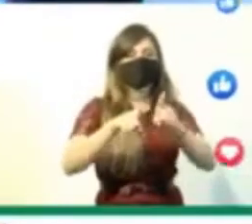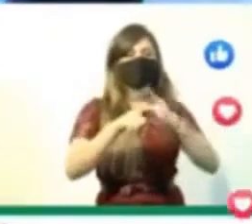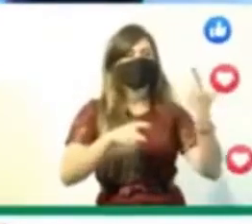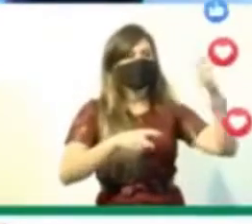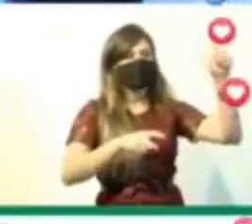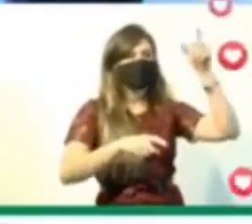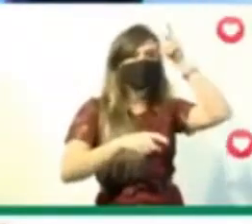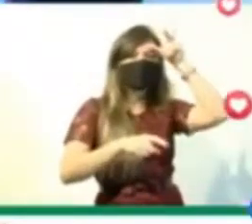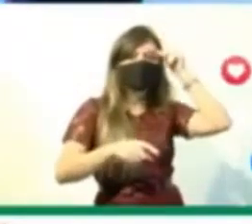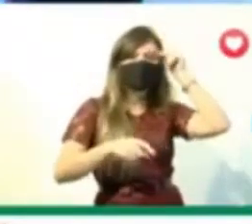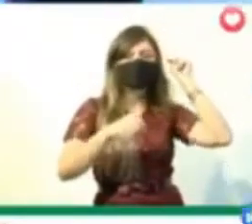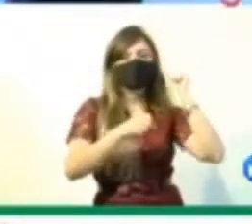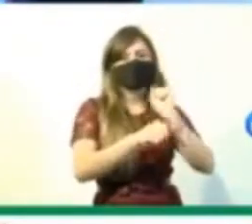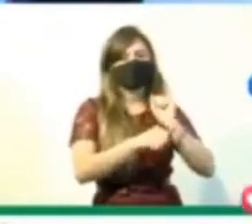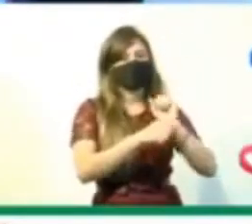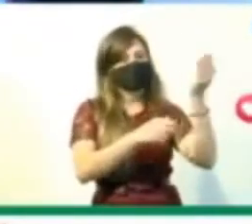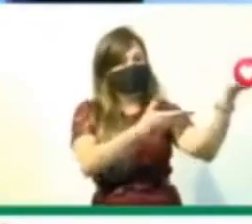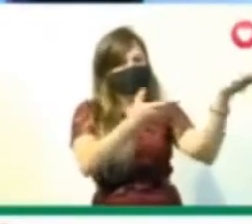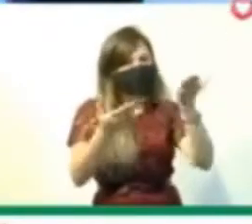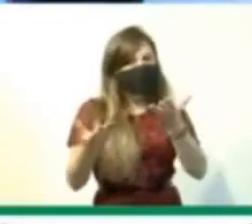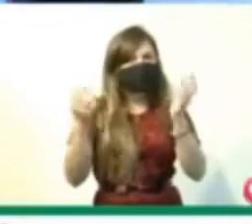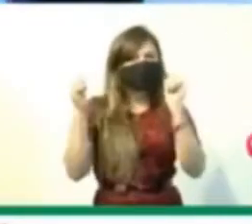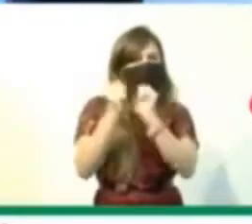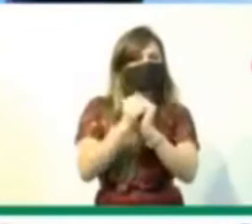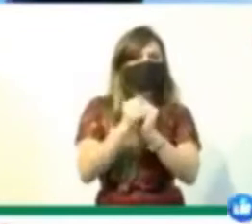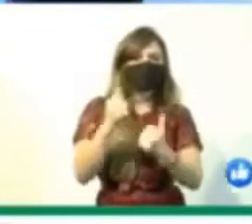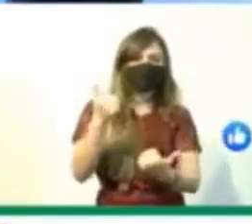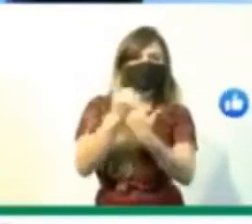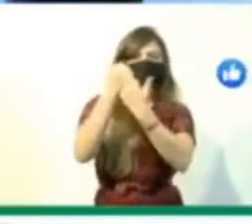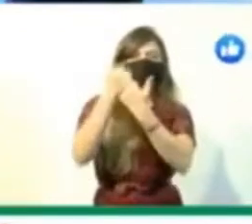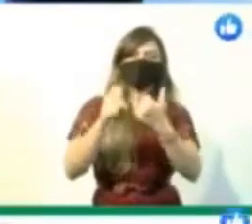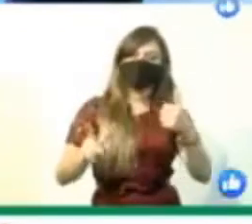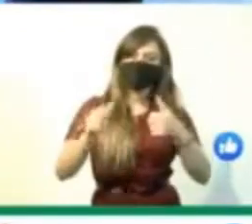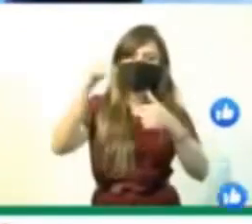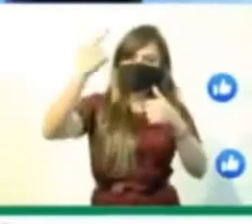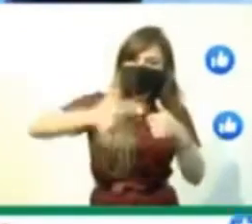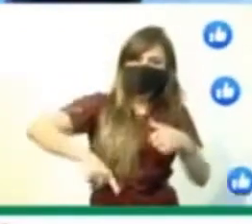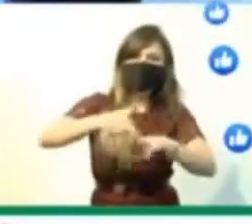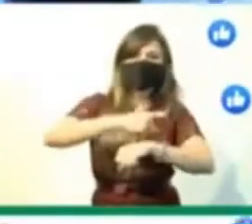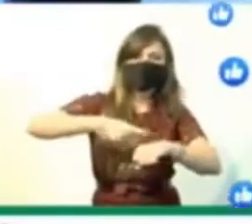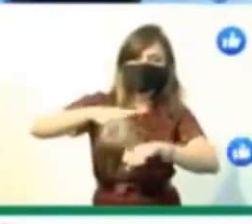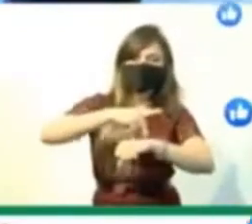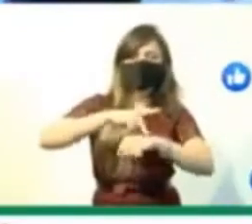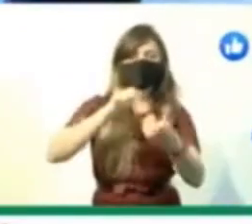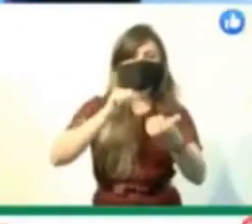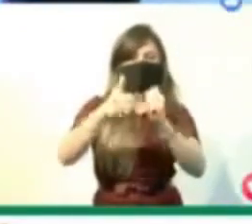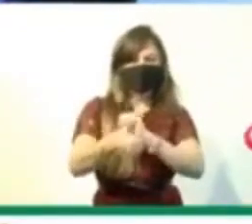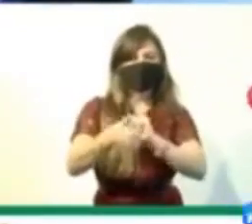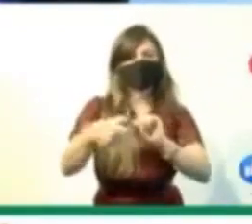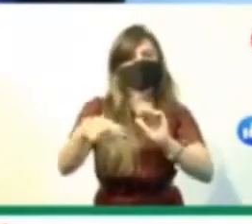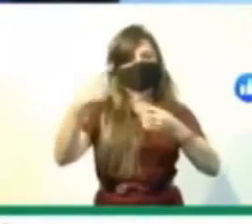municipal aqui à população. E eu gostaria de contar com o seu apoio para que a gente possa inaugurar e entregar mais essa praça de esportes aqui para o município de